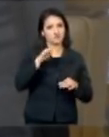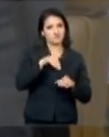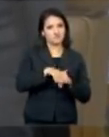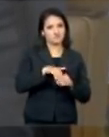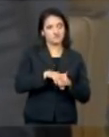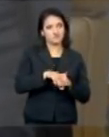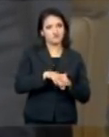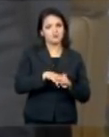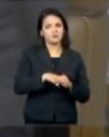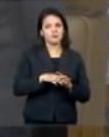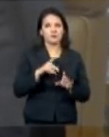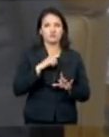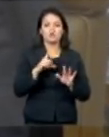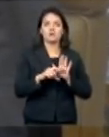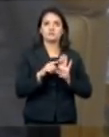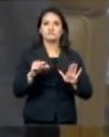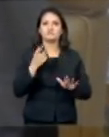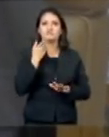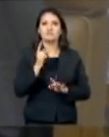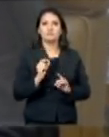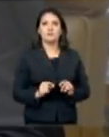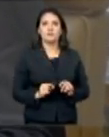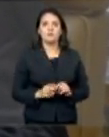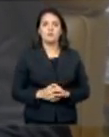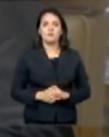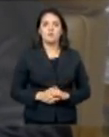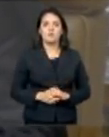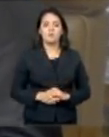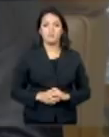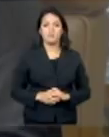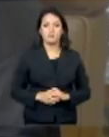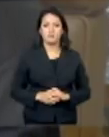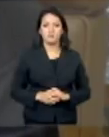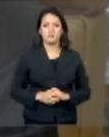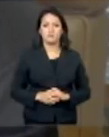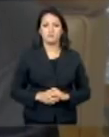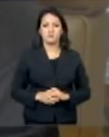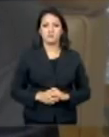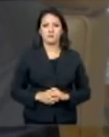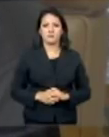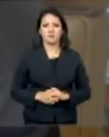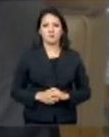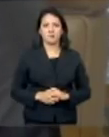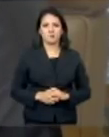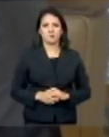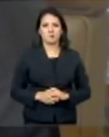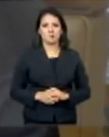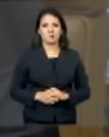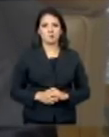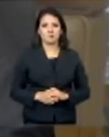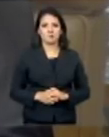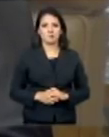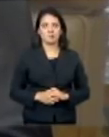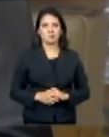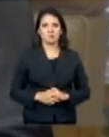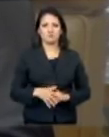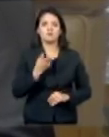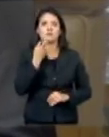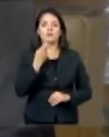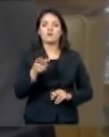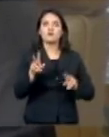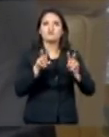destacou não é esse propósito se impunha perdido sobre a má fé do impetrante